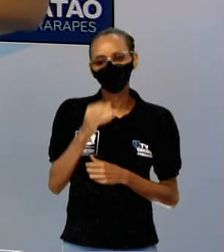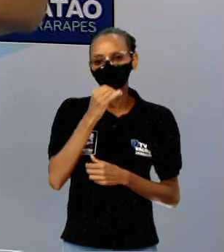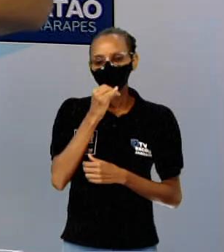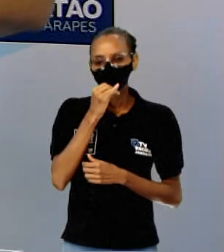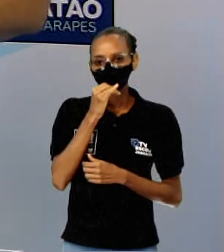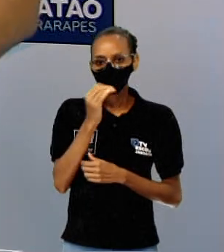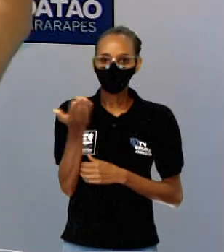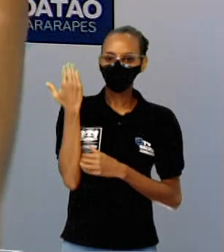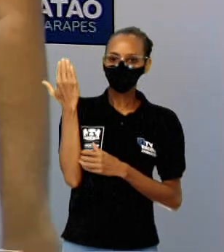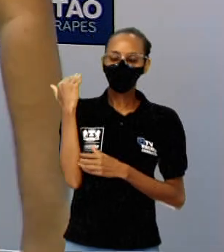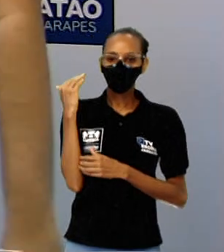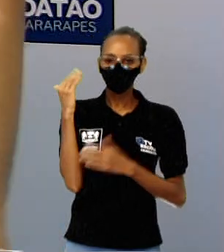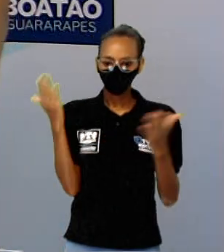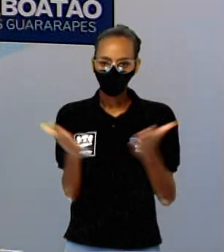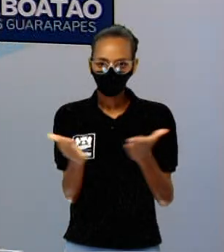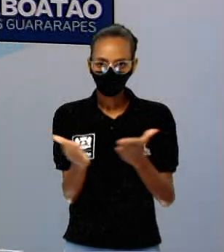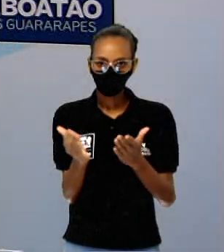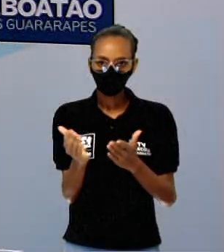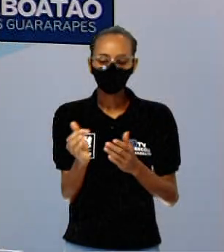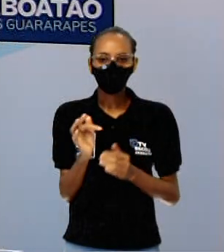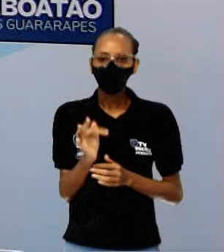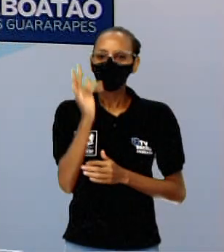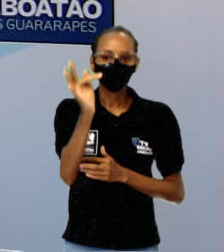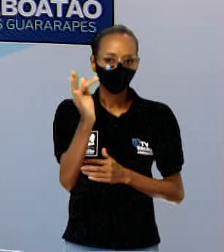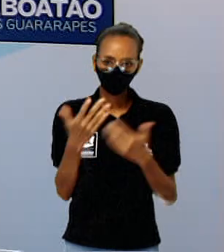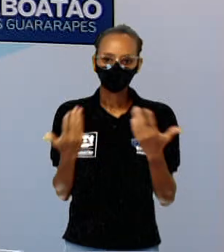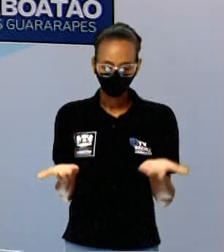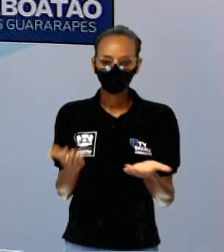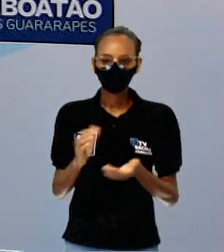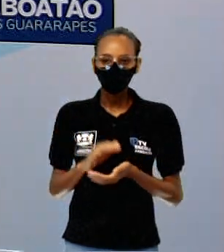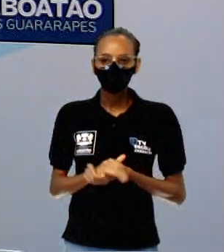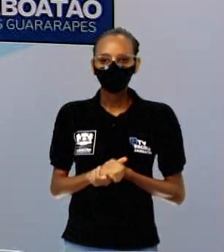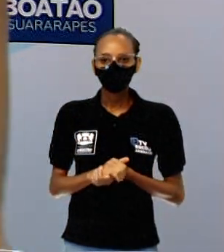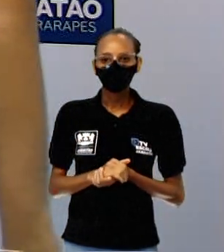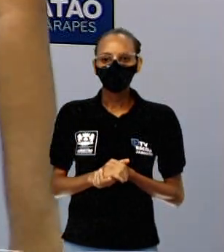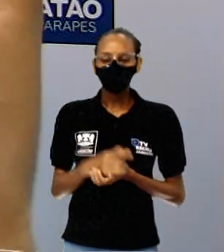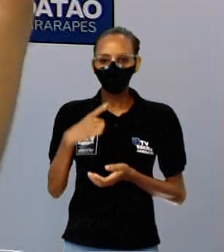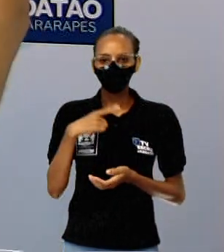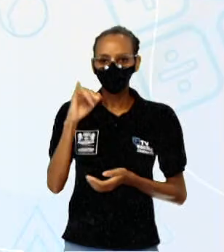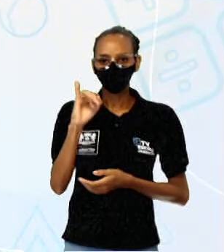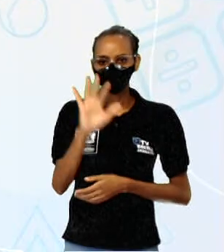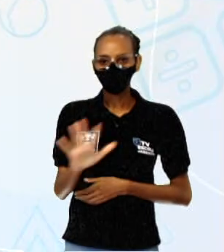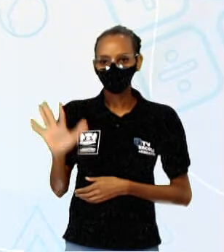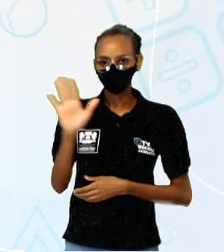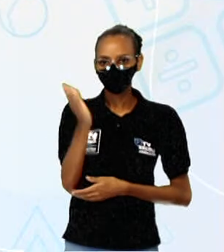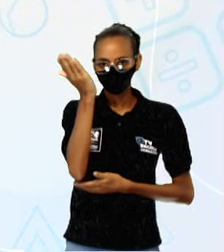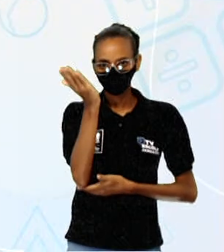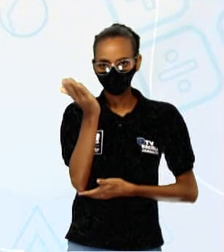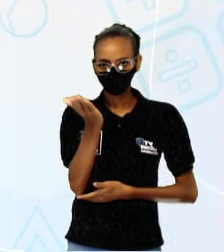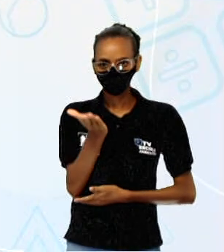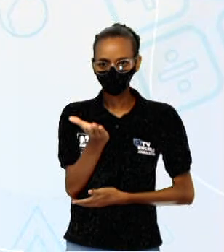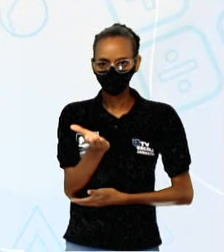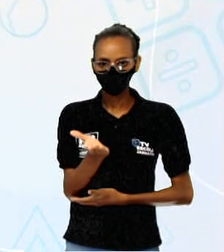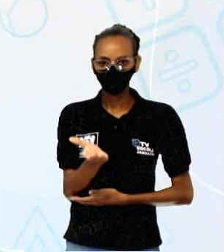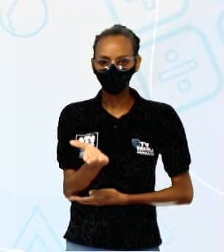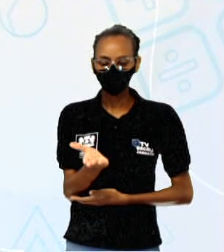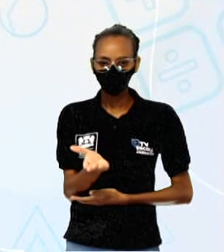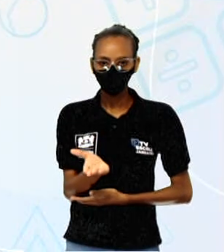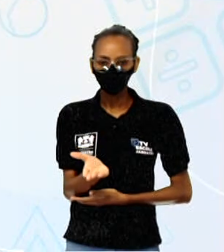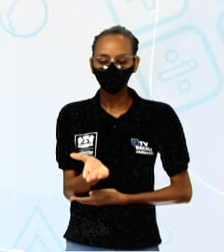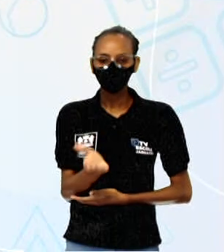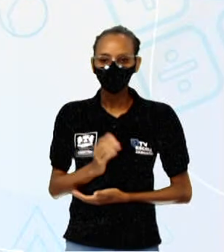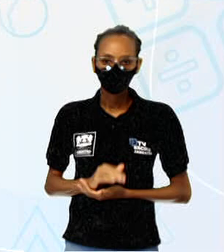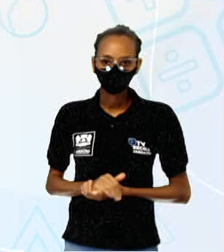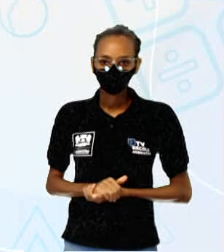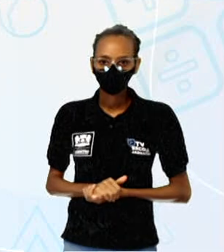particípio, certo? Então eu coloquei o verbo bet, bid, burst, cast, cost, cut e